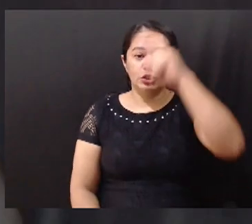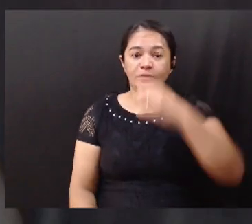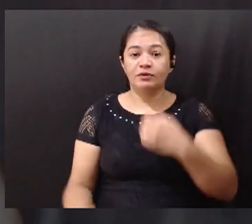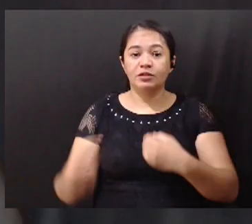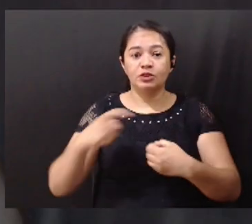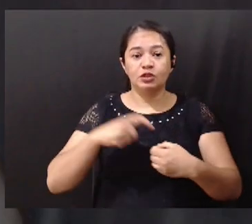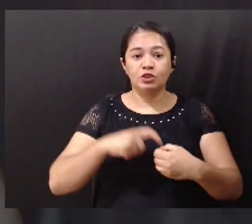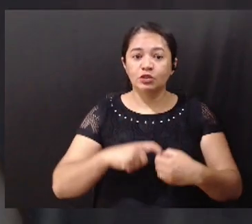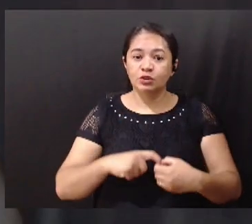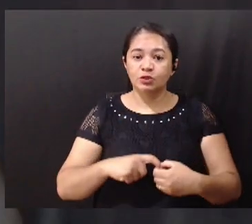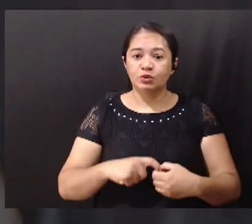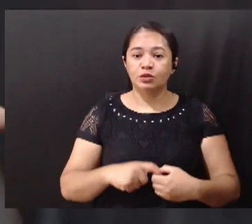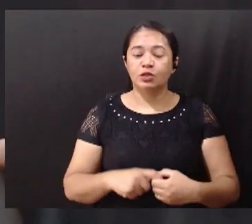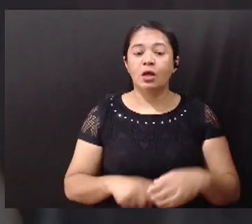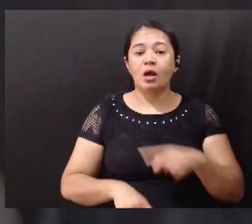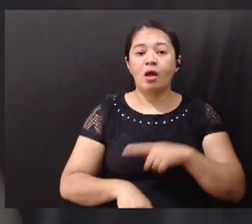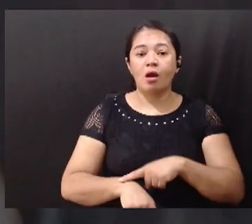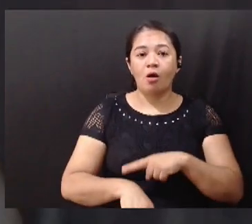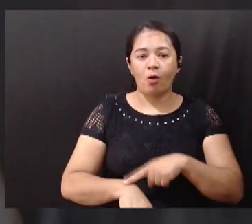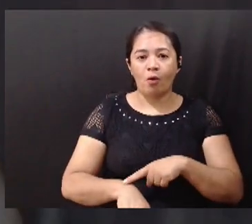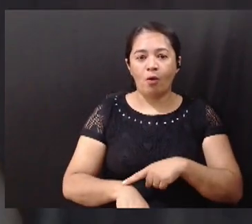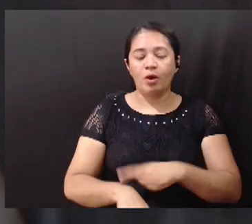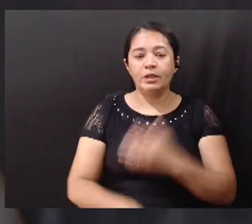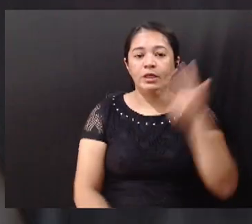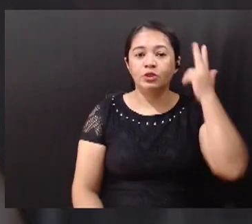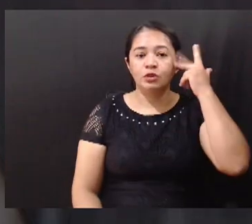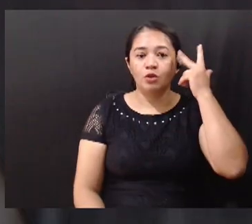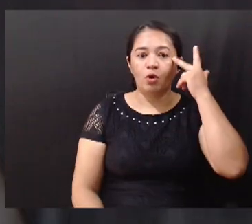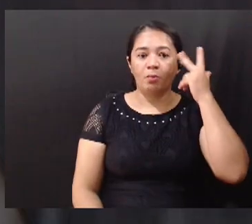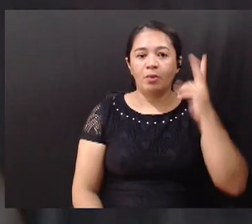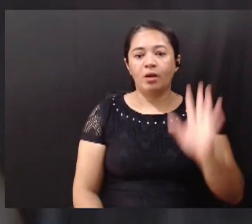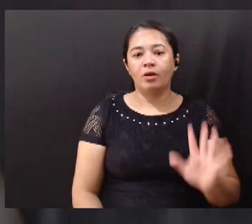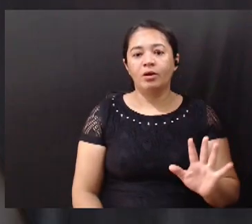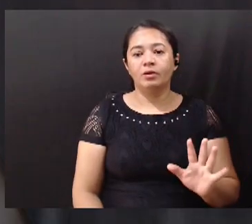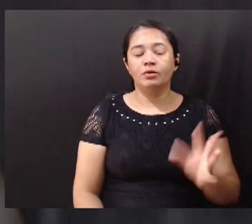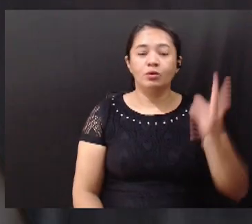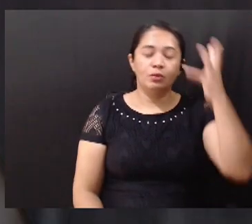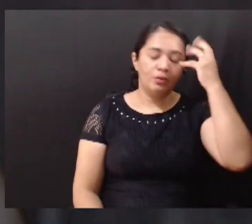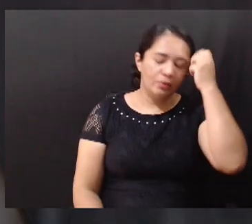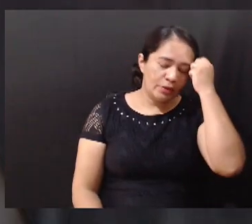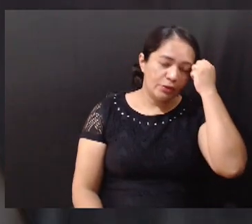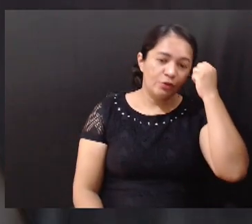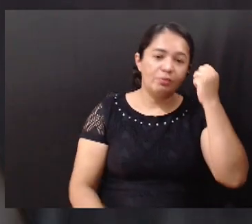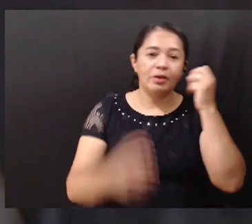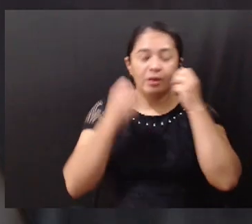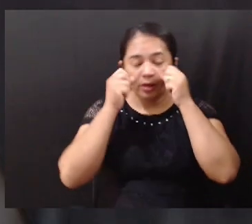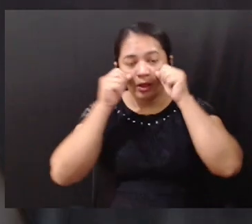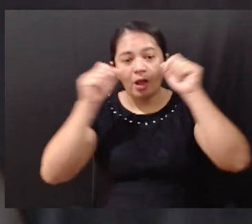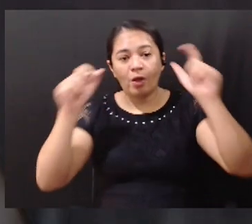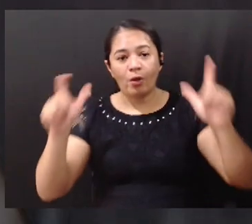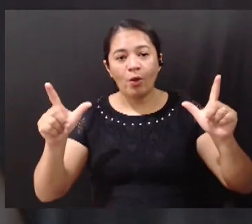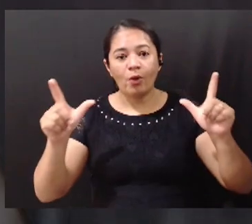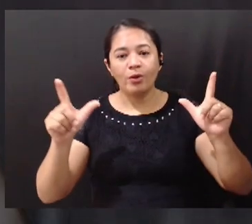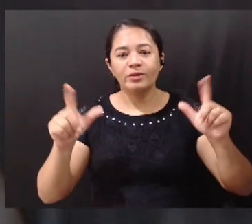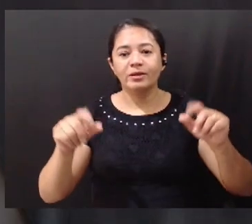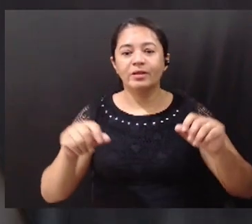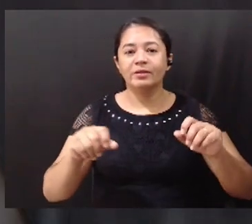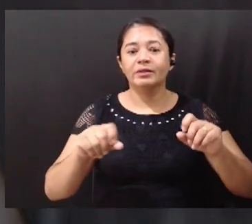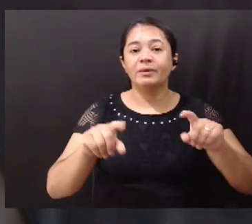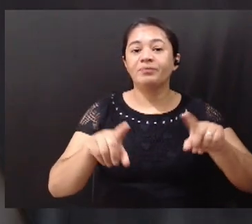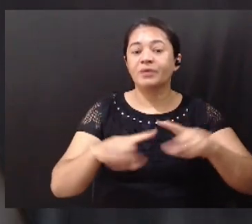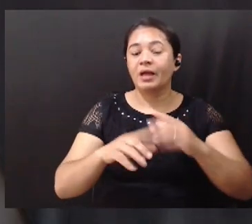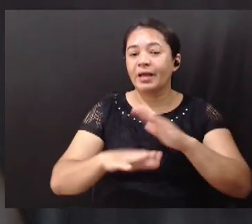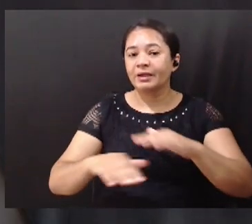retomar os horários habituais, né, de dormir e de acordar. E uma criança que dorme mal vai ter